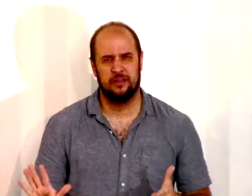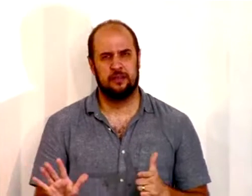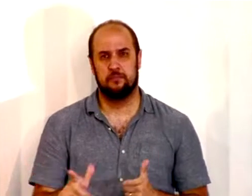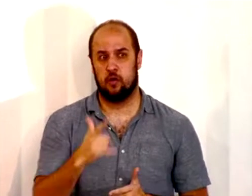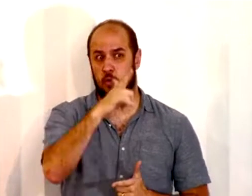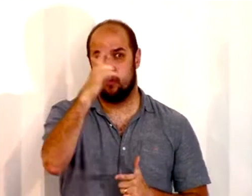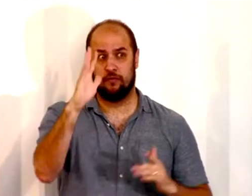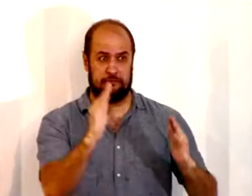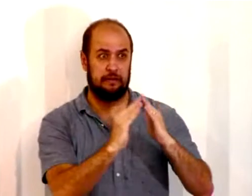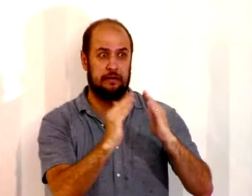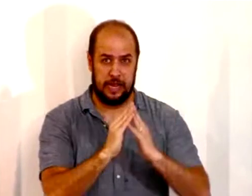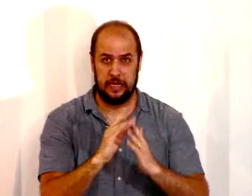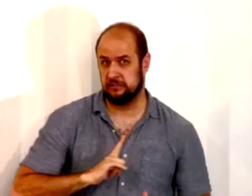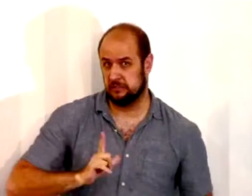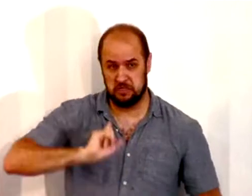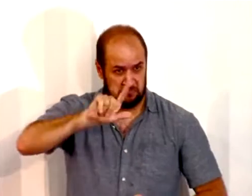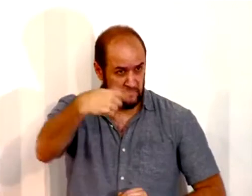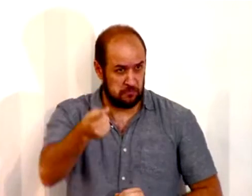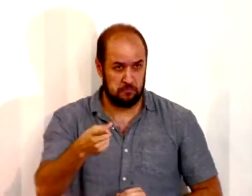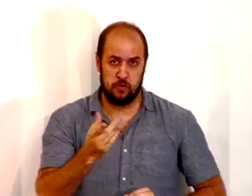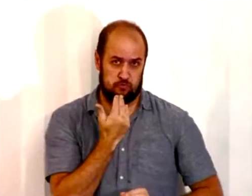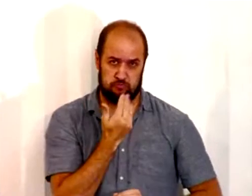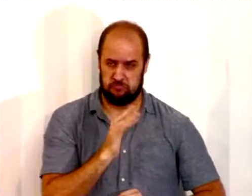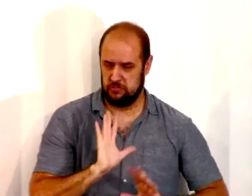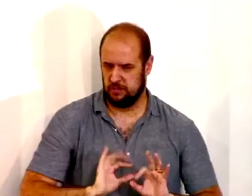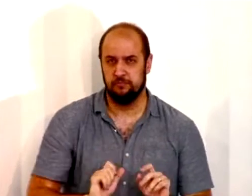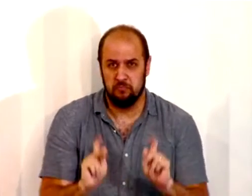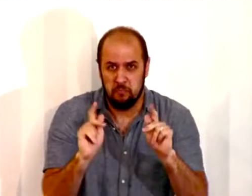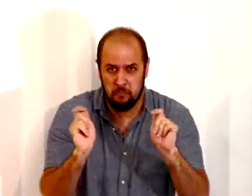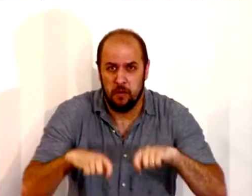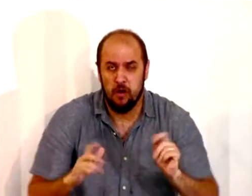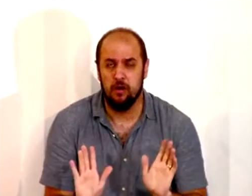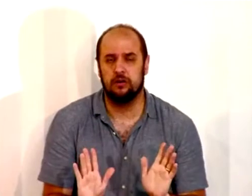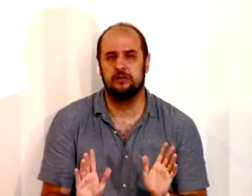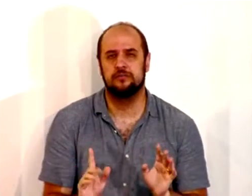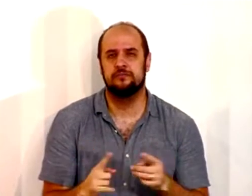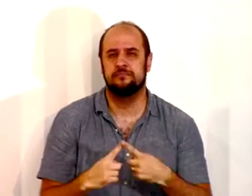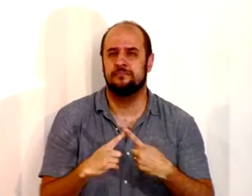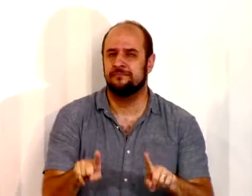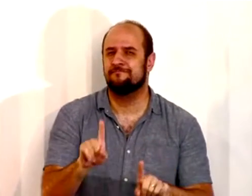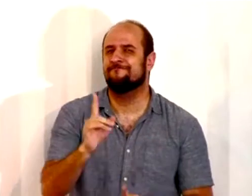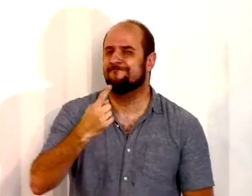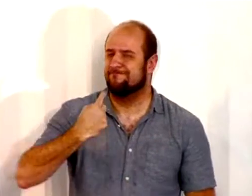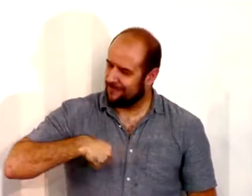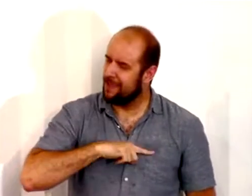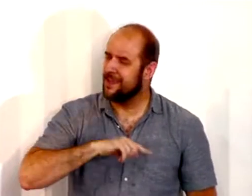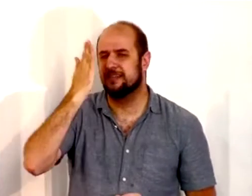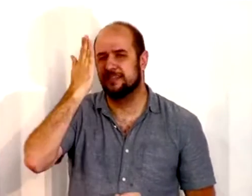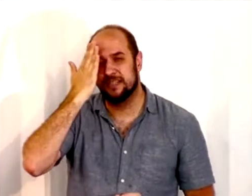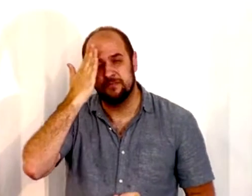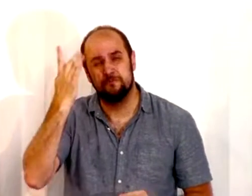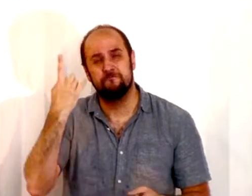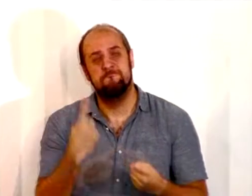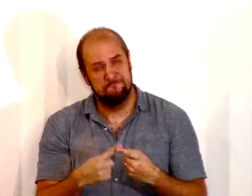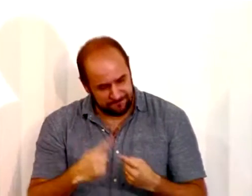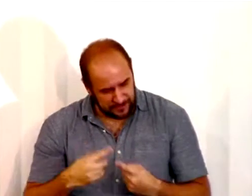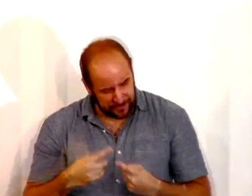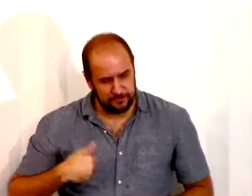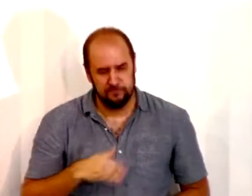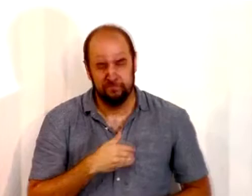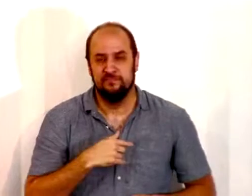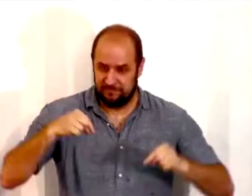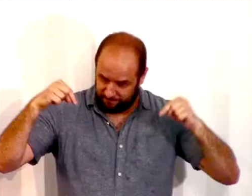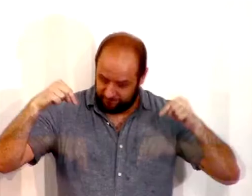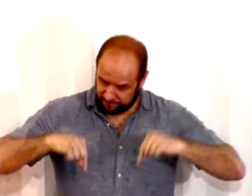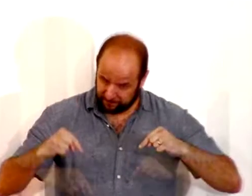muitos lares algumas horas depois deste culto, mas nós sabemos por que nós estamos aqui. Porque o povo